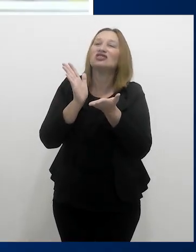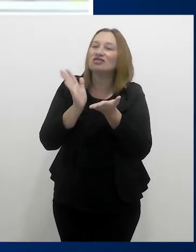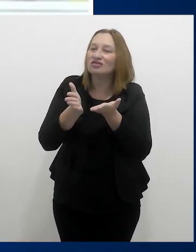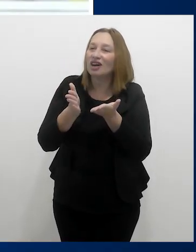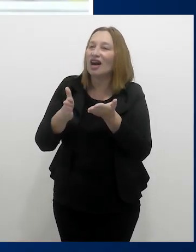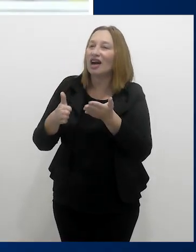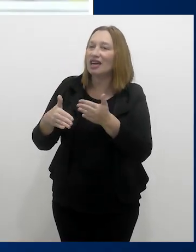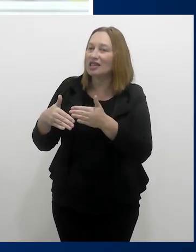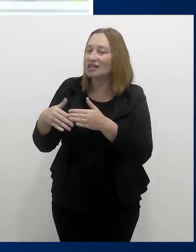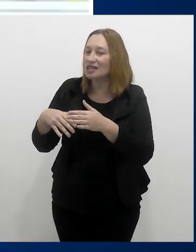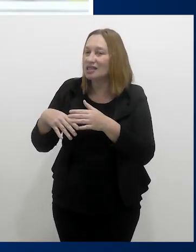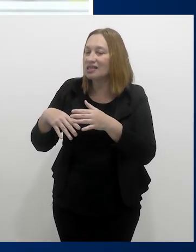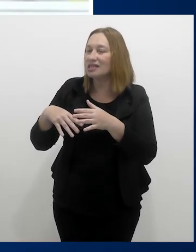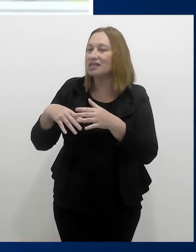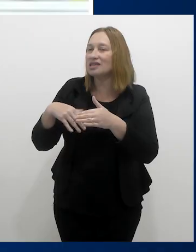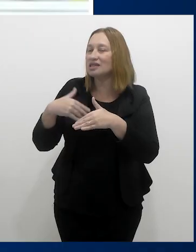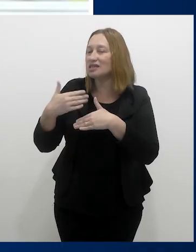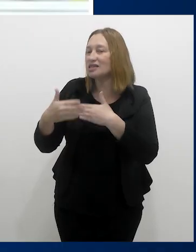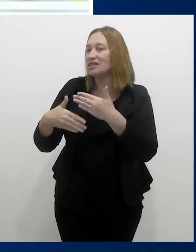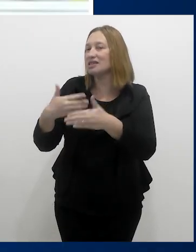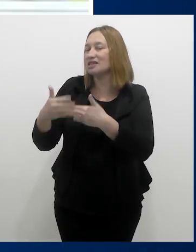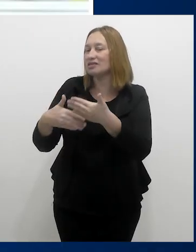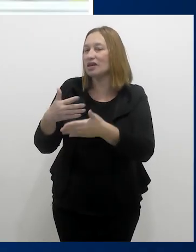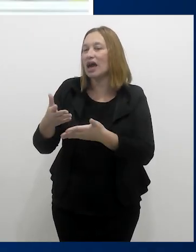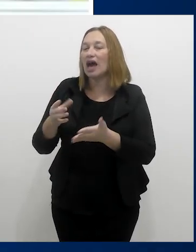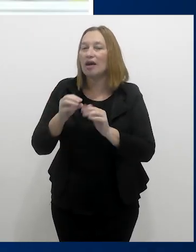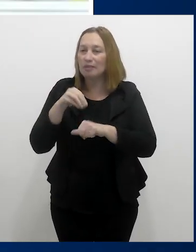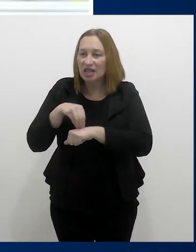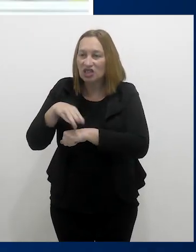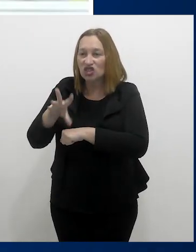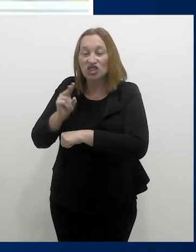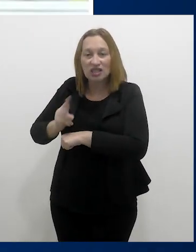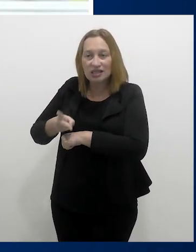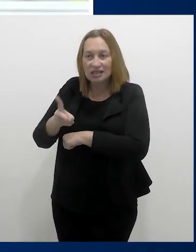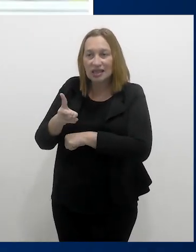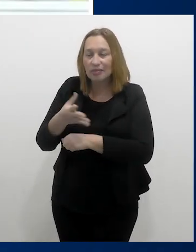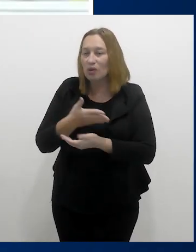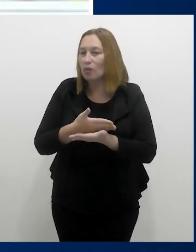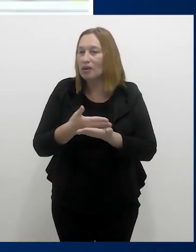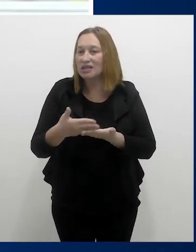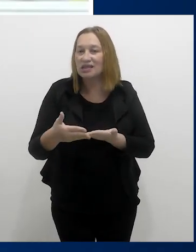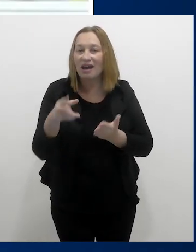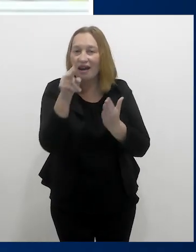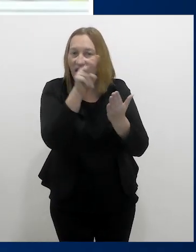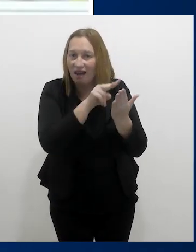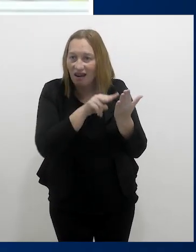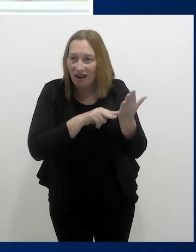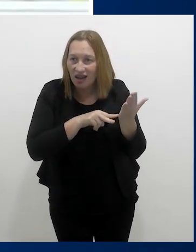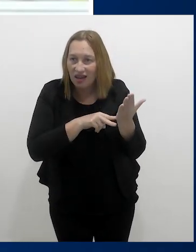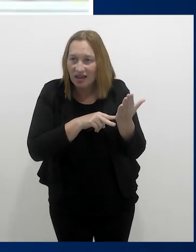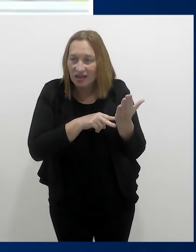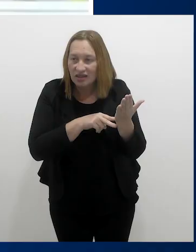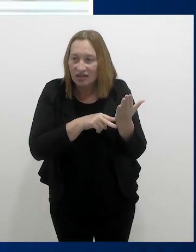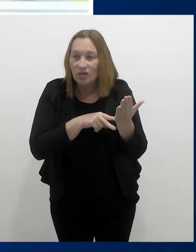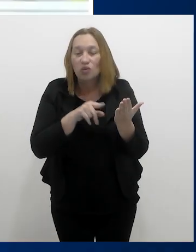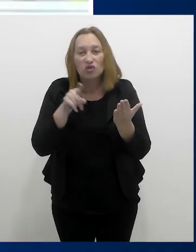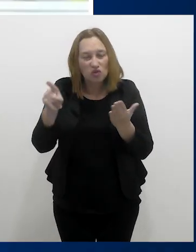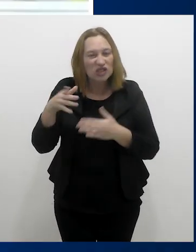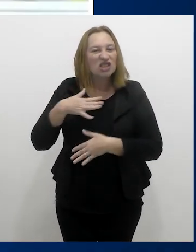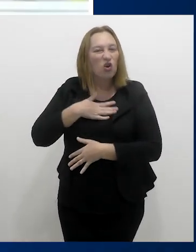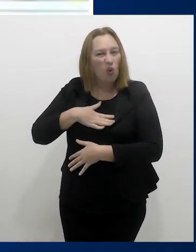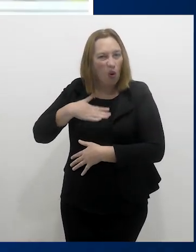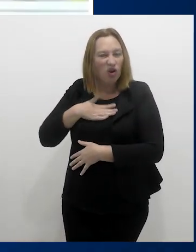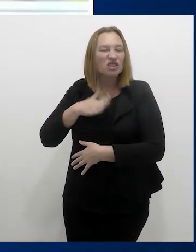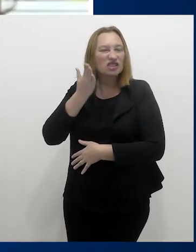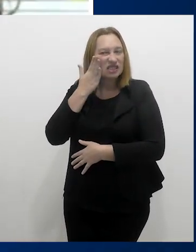começando, você vai se empolgando. A minha dica é sempre começar a ler pelaquilo